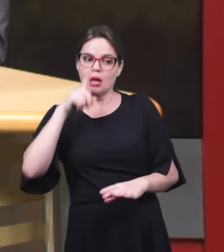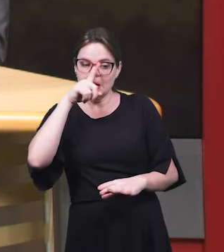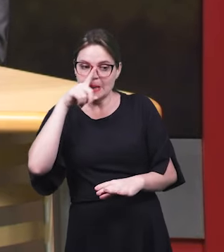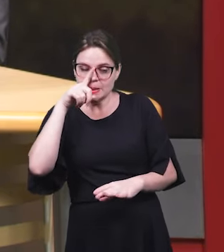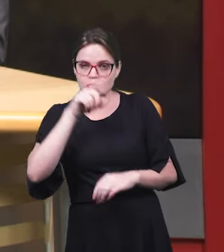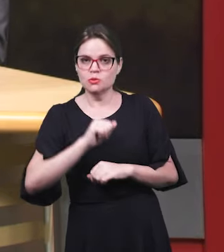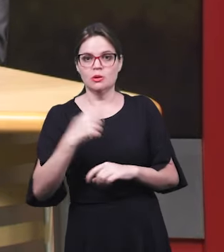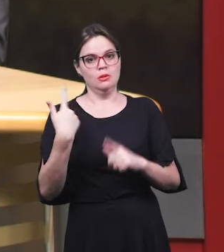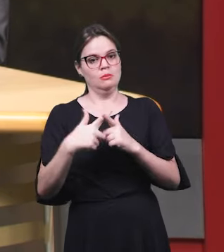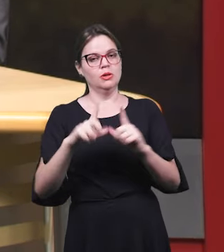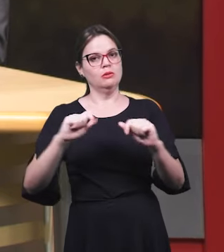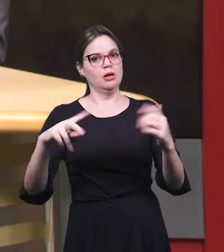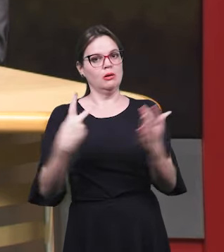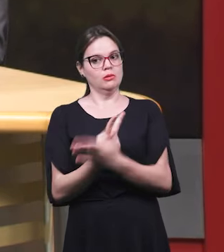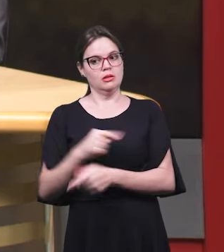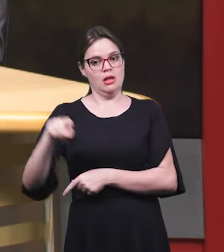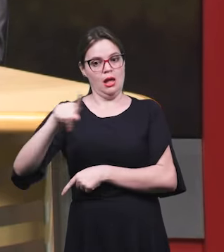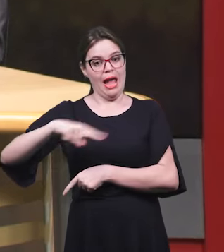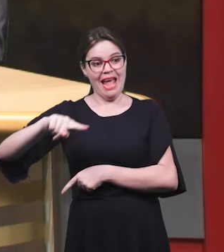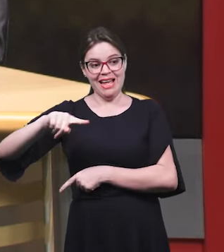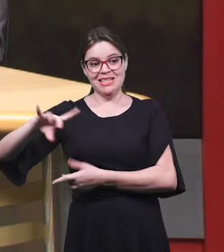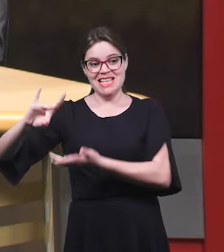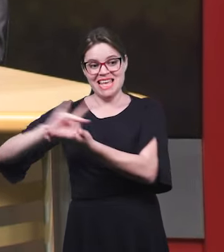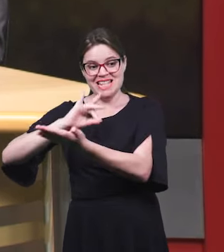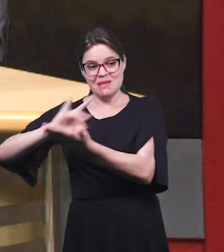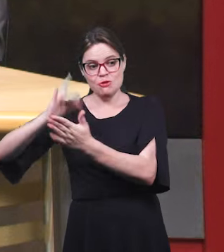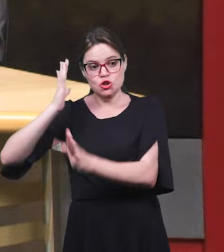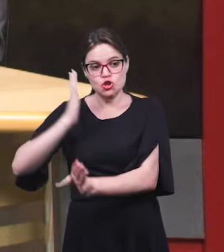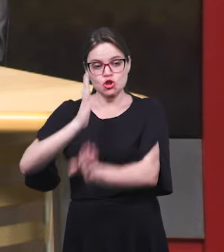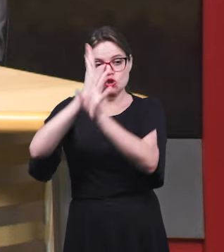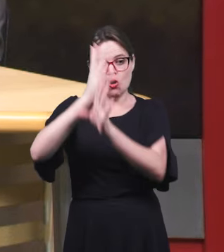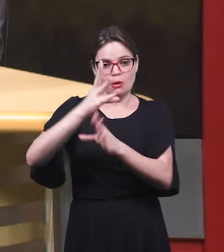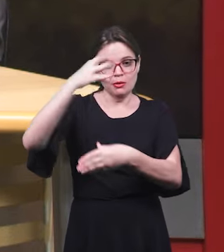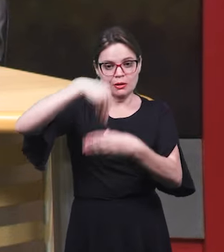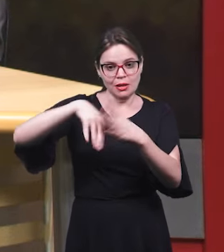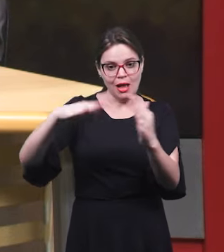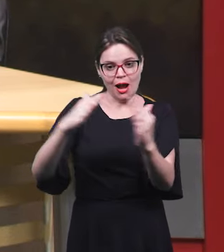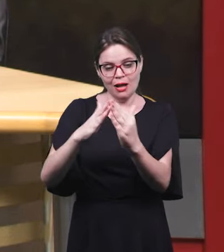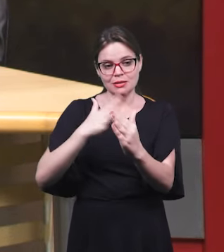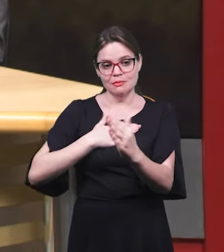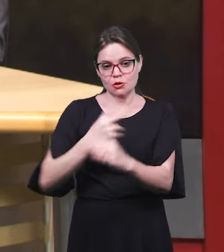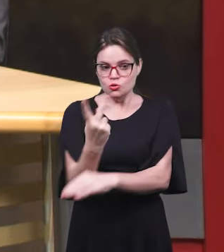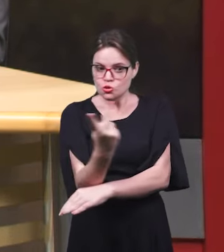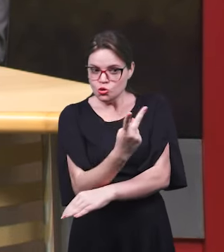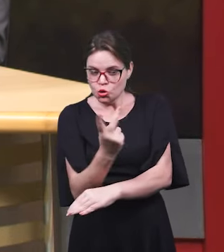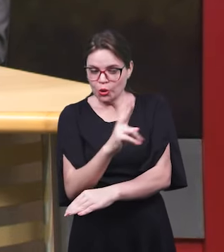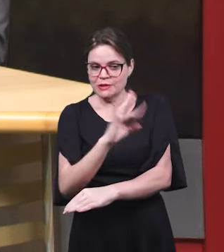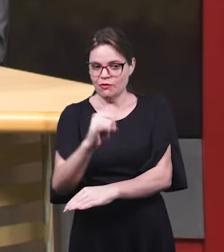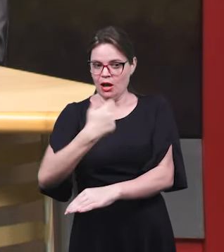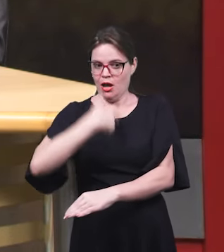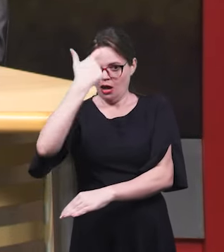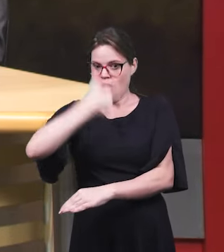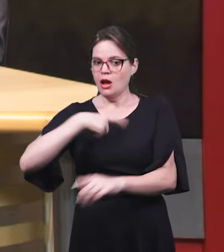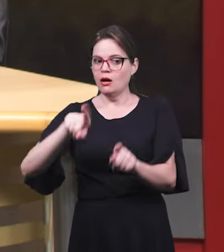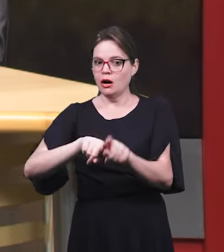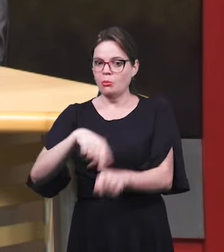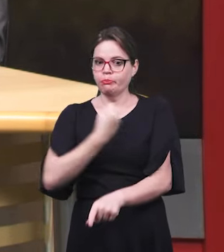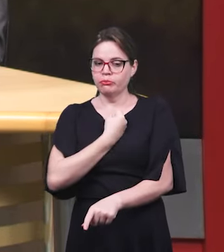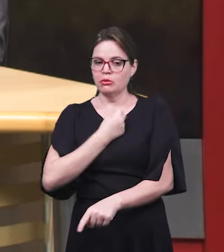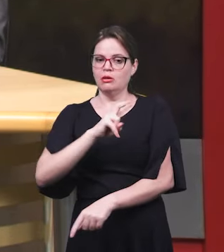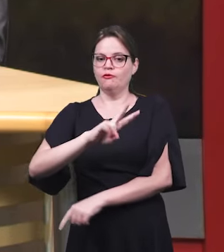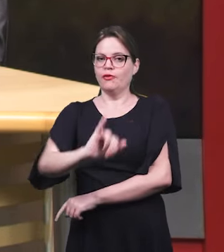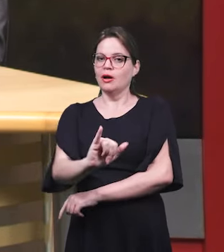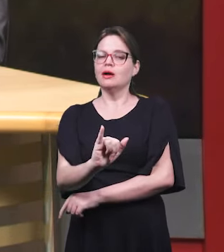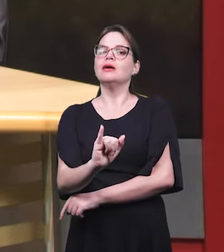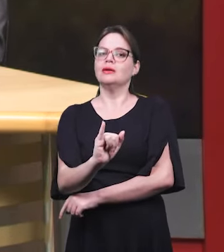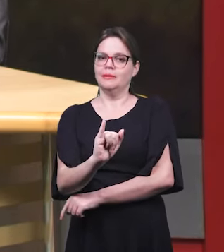a lei, ela estava correndo o risco que se descobrisse estava numa guerra, né? Se descobrisse os adversários de Jericó na